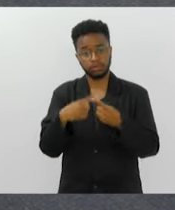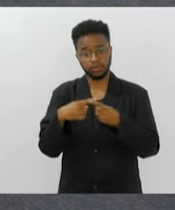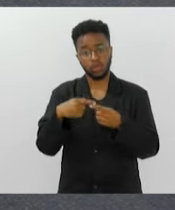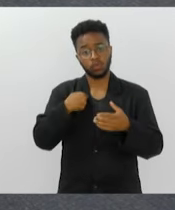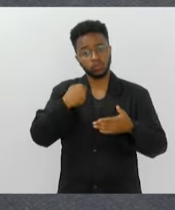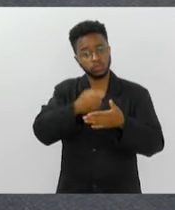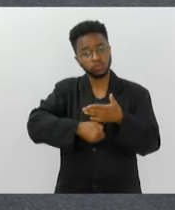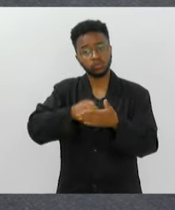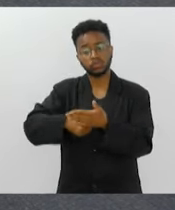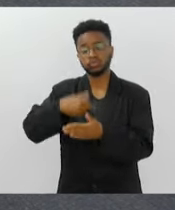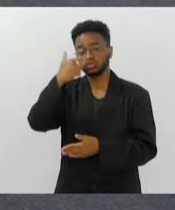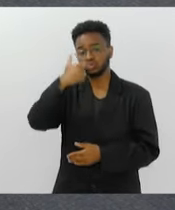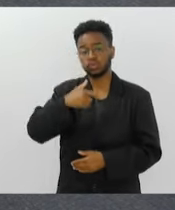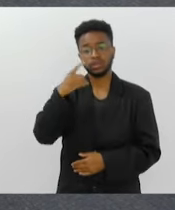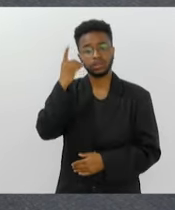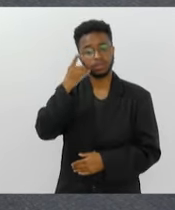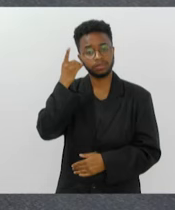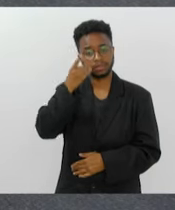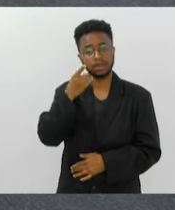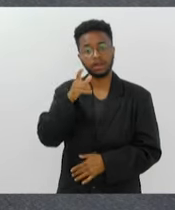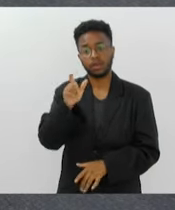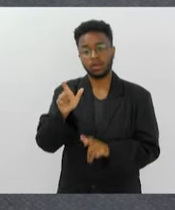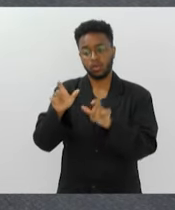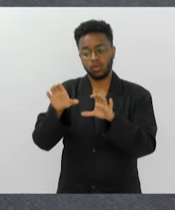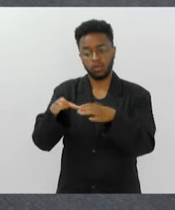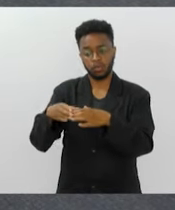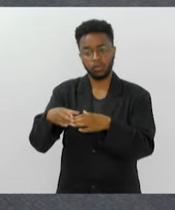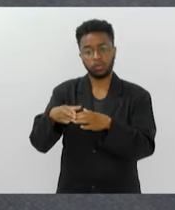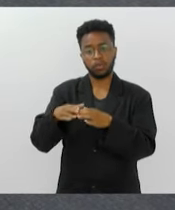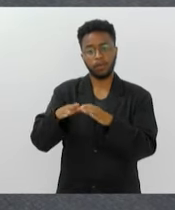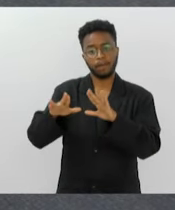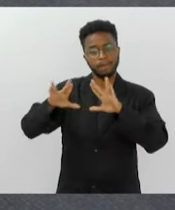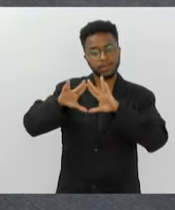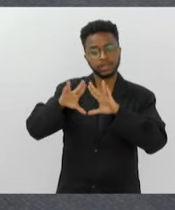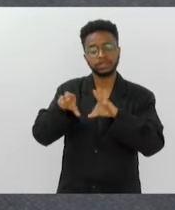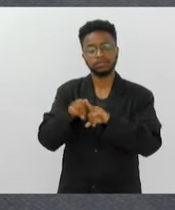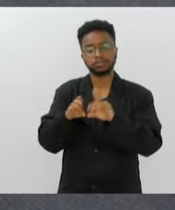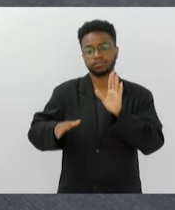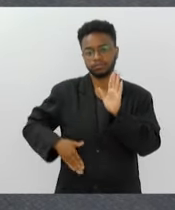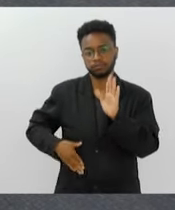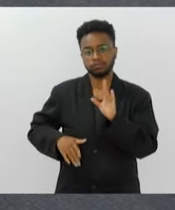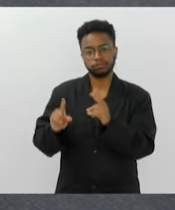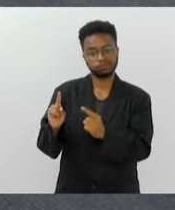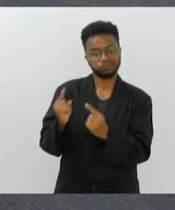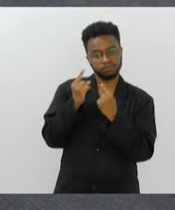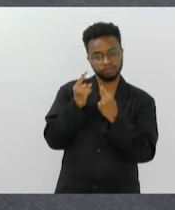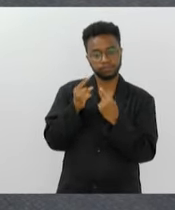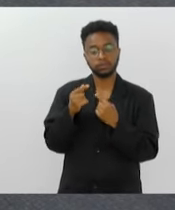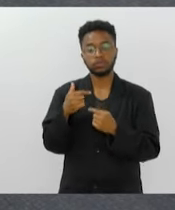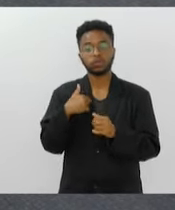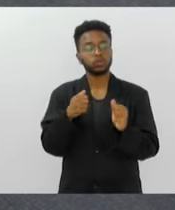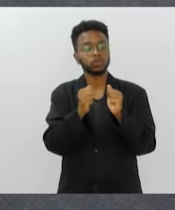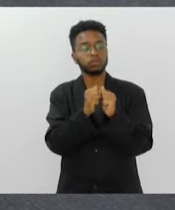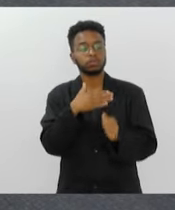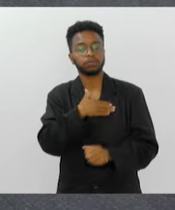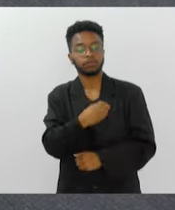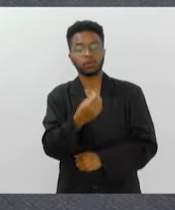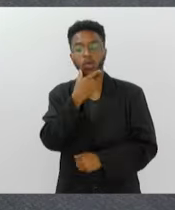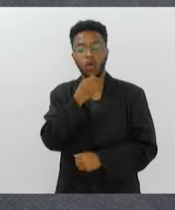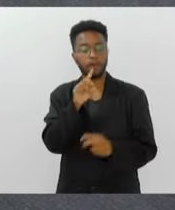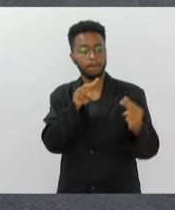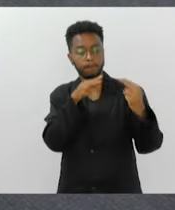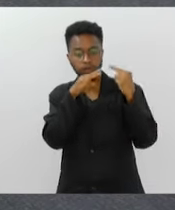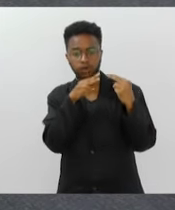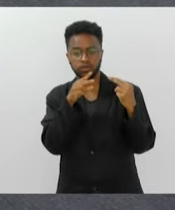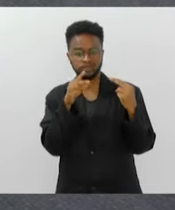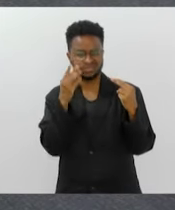sou um dos deputados aqui ameaçado pelo tráfico milícia eu exemplo Senor final de semana tava com meu filho de repente um cara olhou olho olho comigo